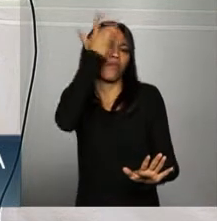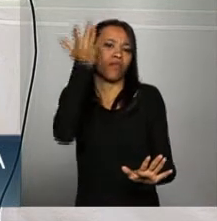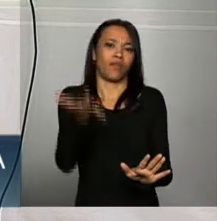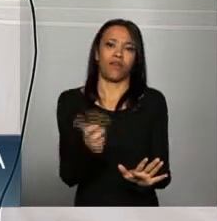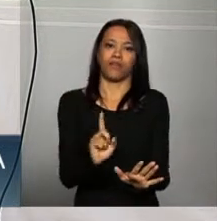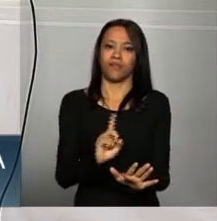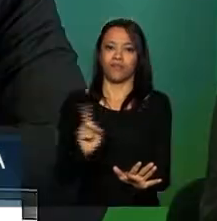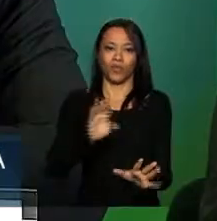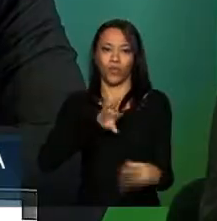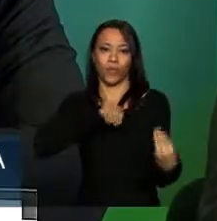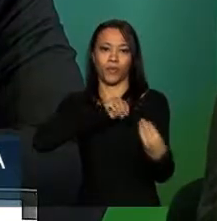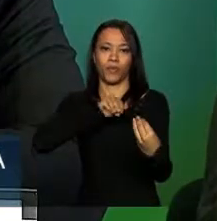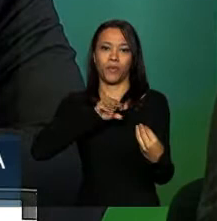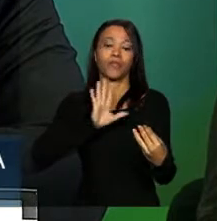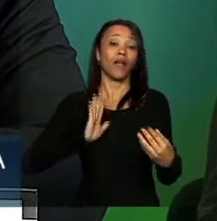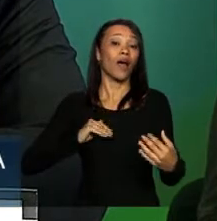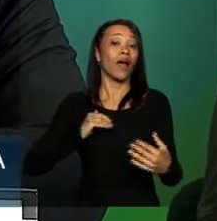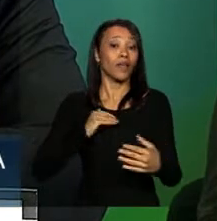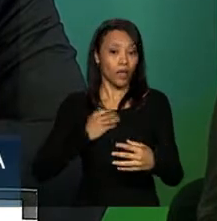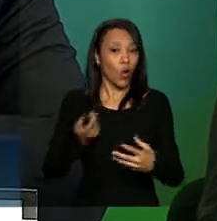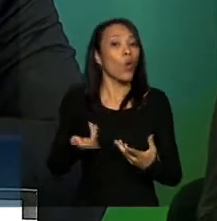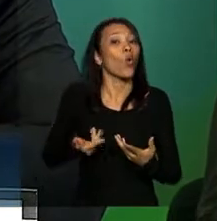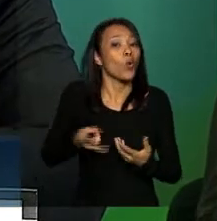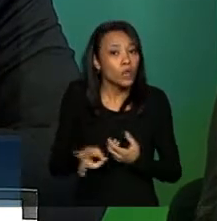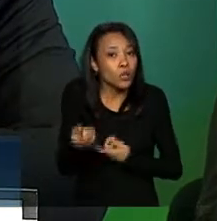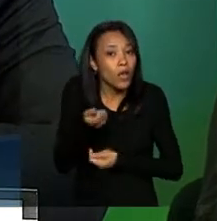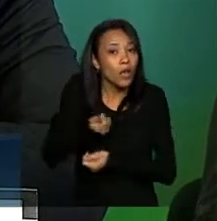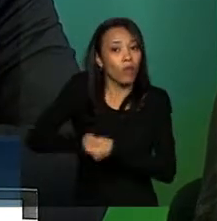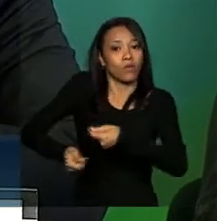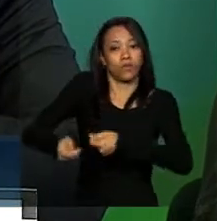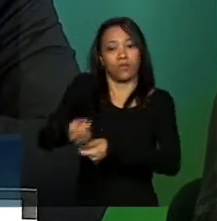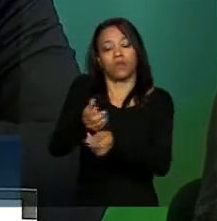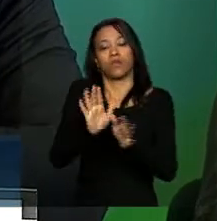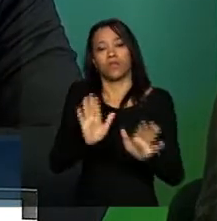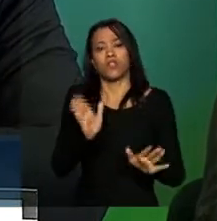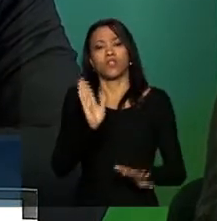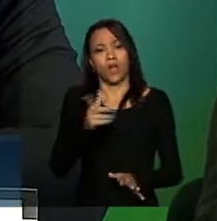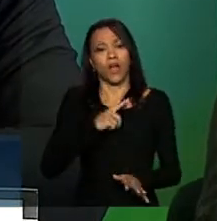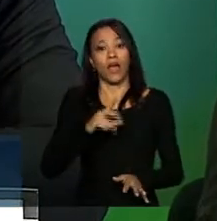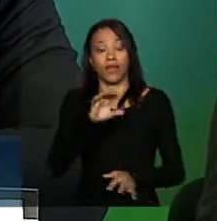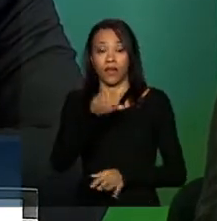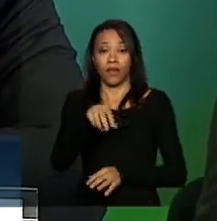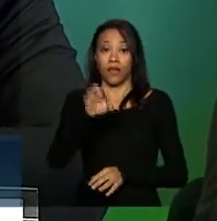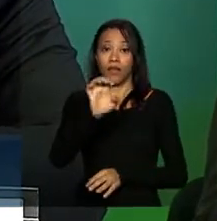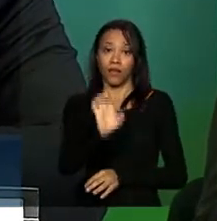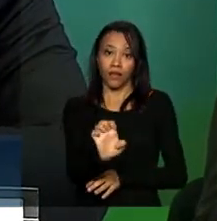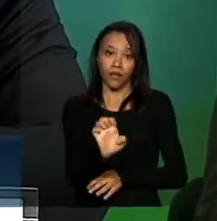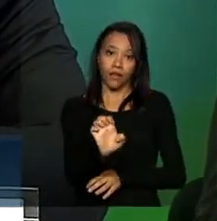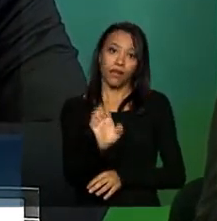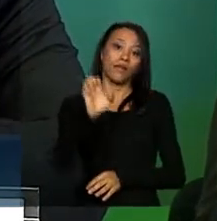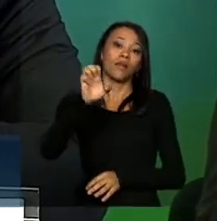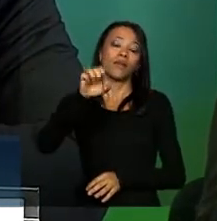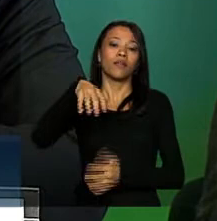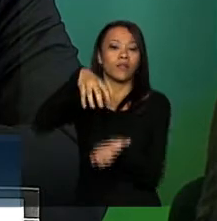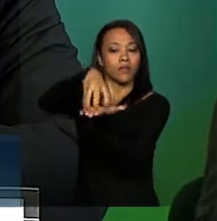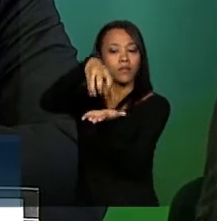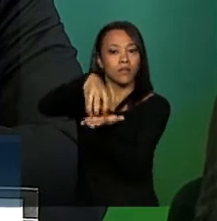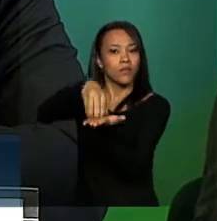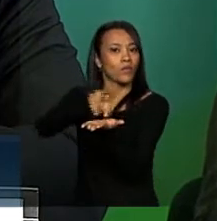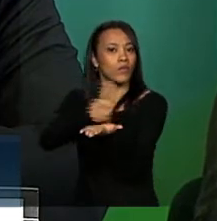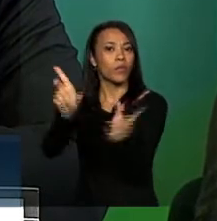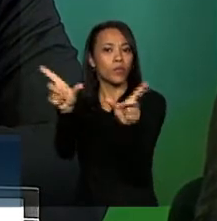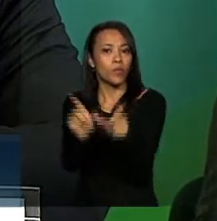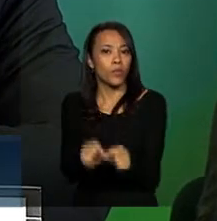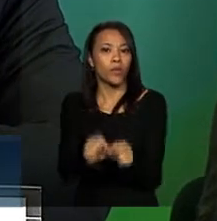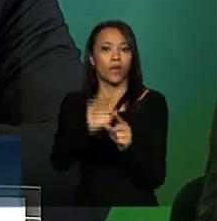sendo construído, né? Na verdade, foi lançada a ideia da ANATER, da Agência Nacional de